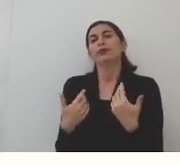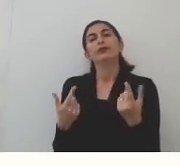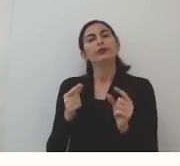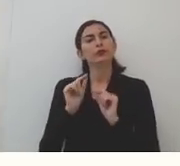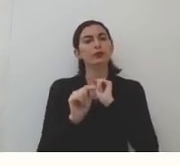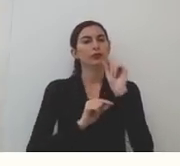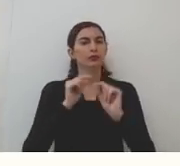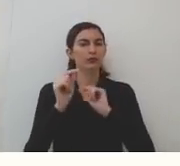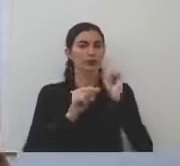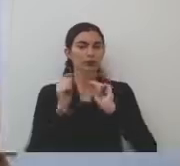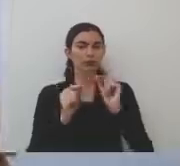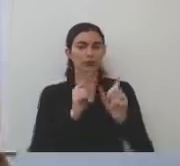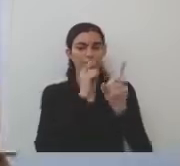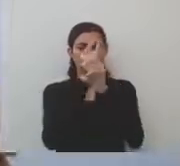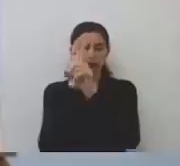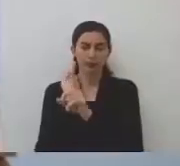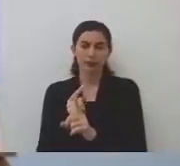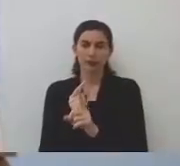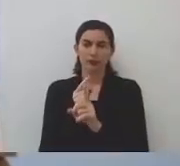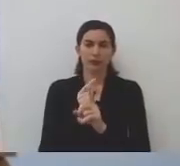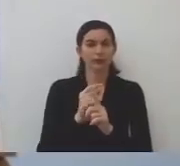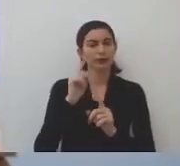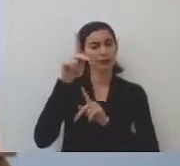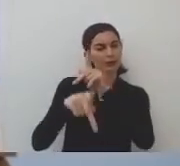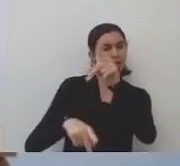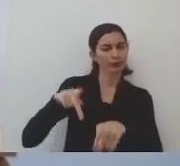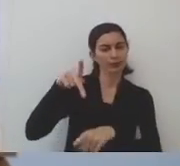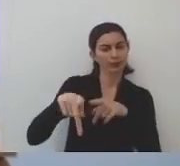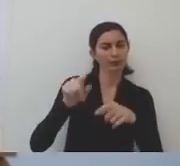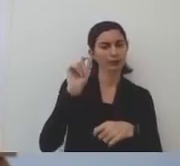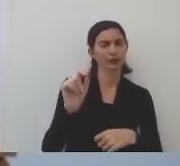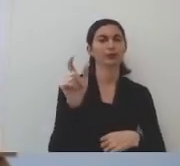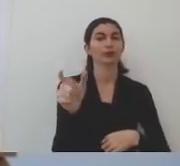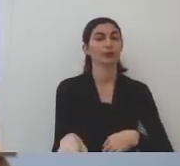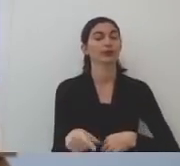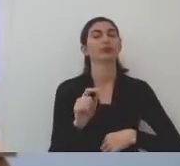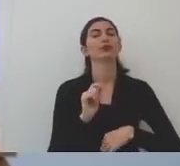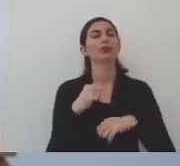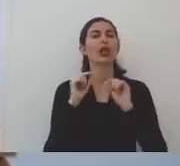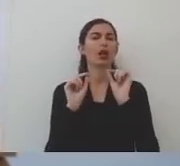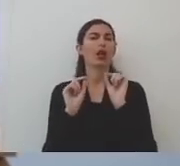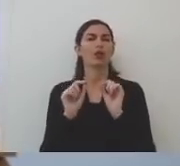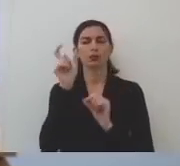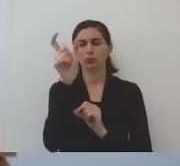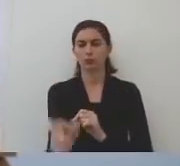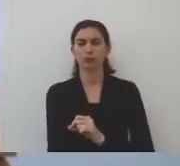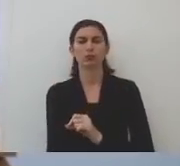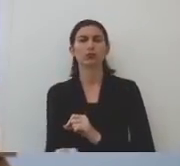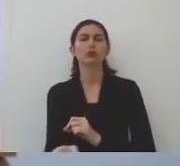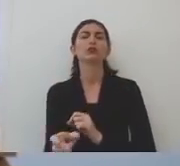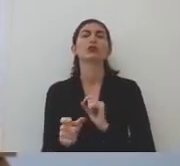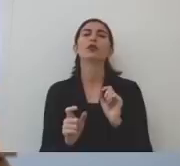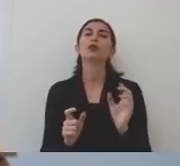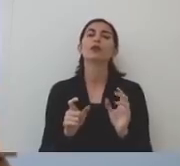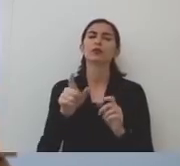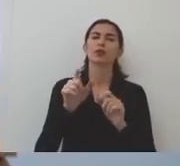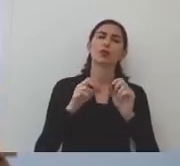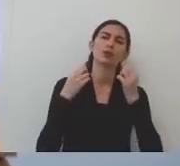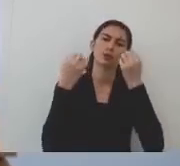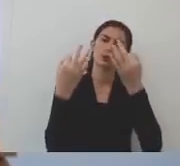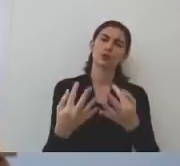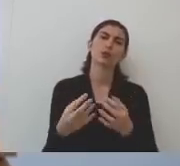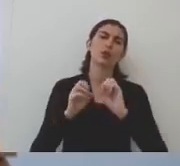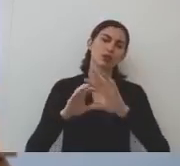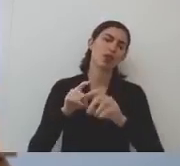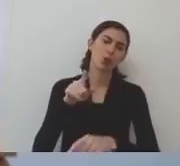o que é identificação do público-alvo? Bem, quem é o público que você está trabalhando?